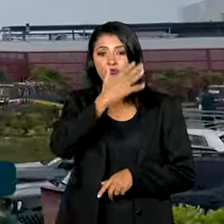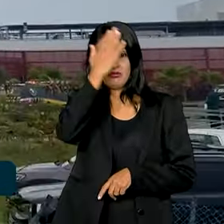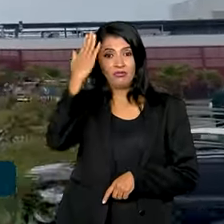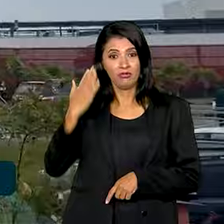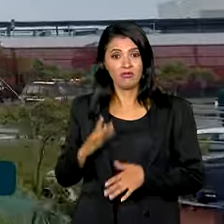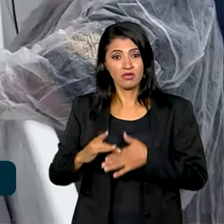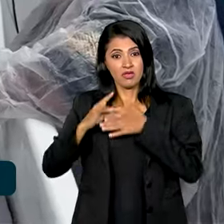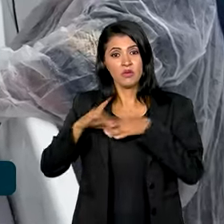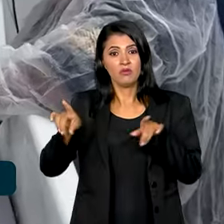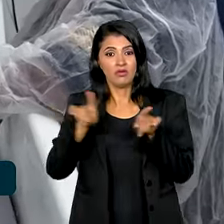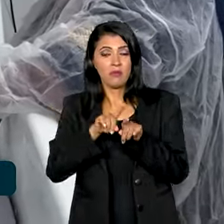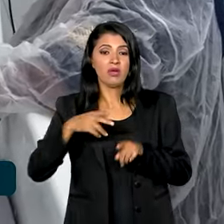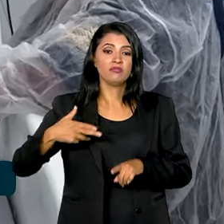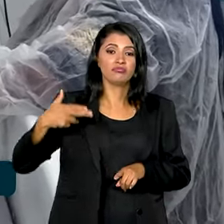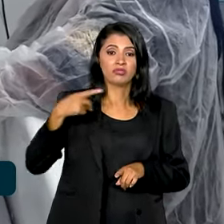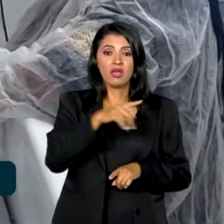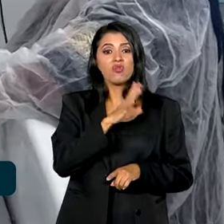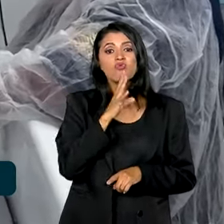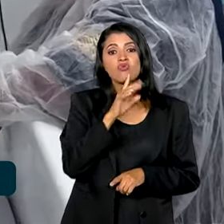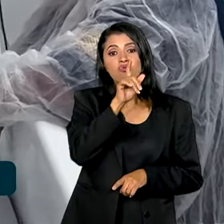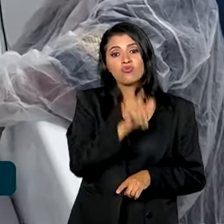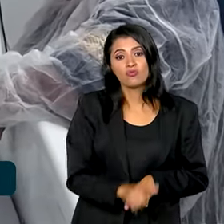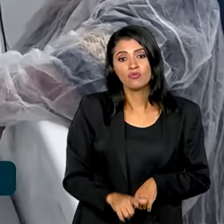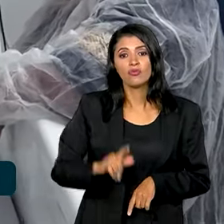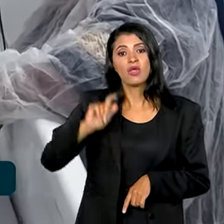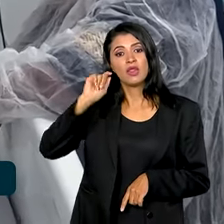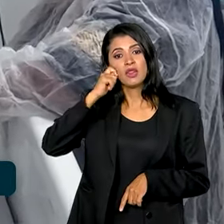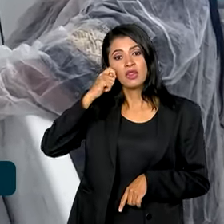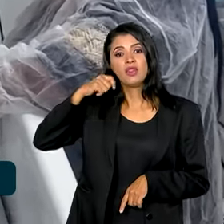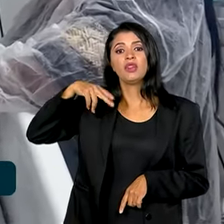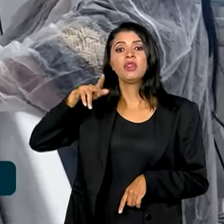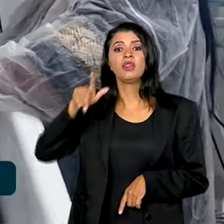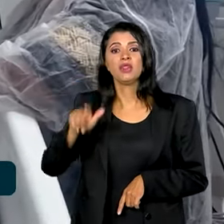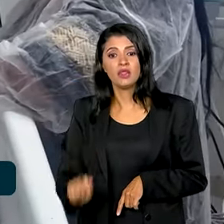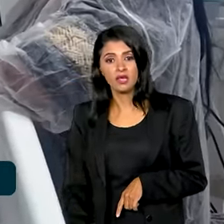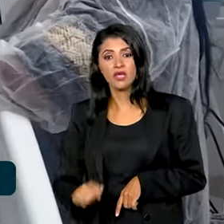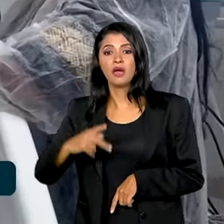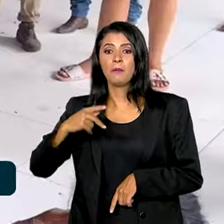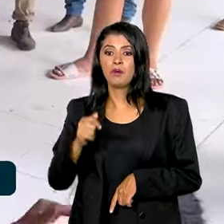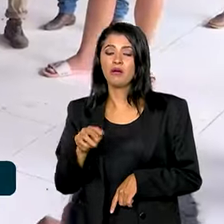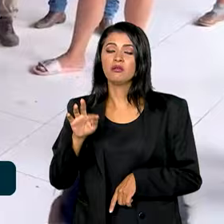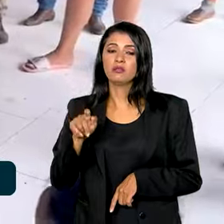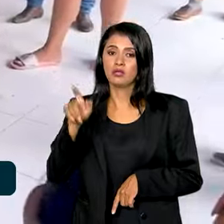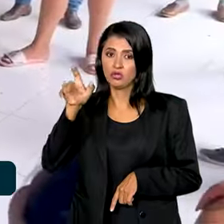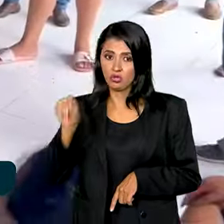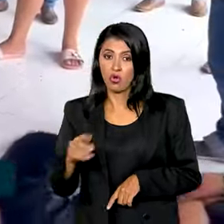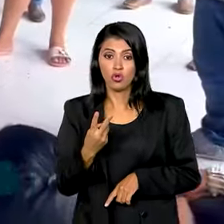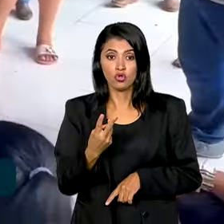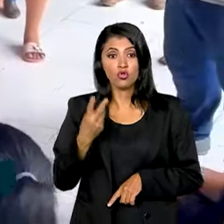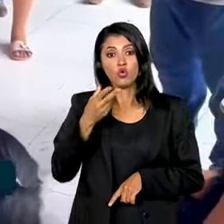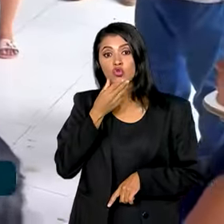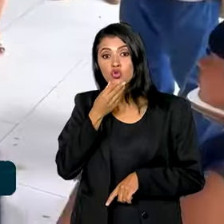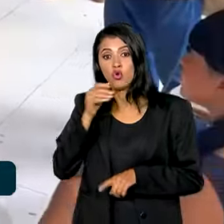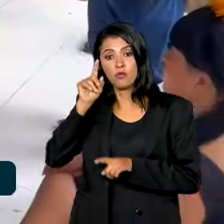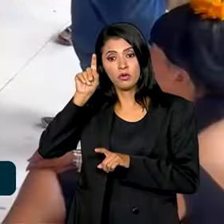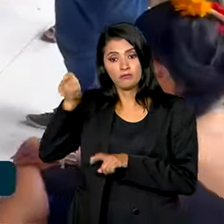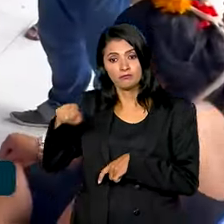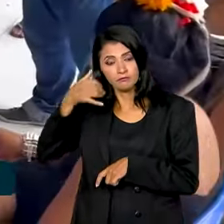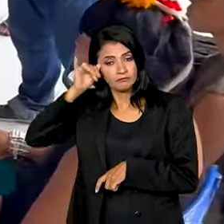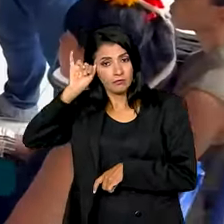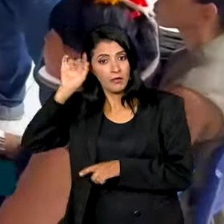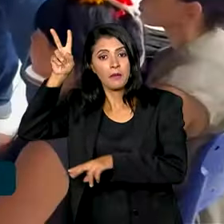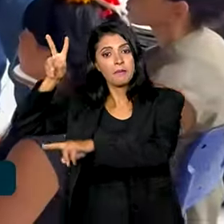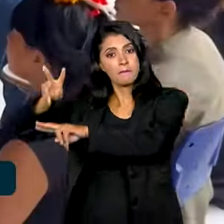que também foi baleado e que era conhecida como nega pató dois fazendeiros foram presos entre eles o